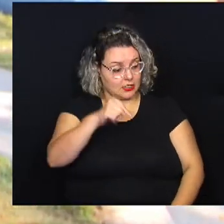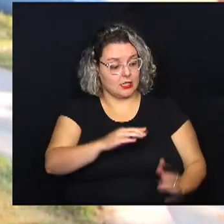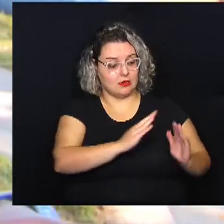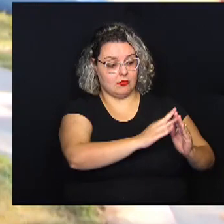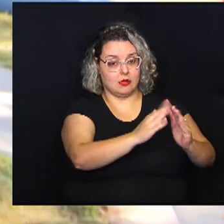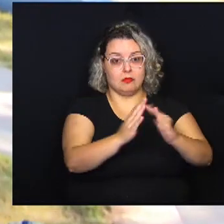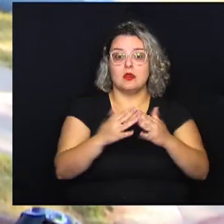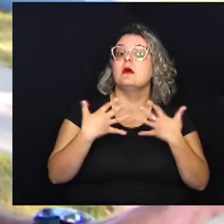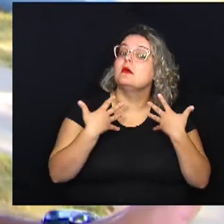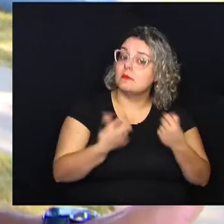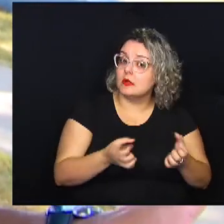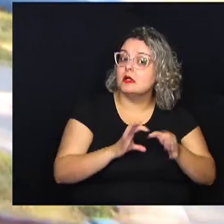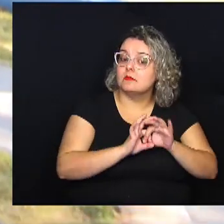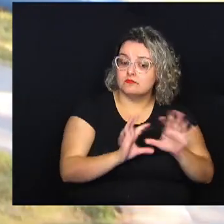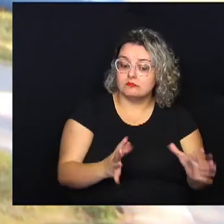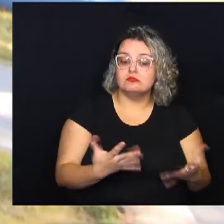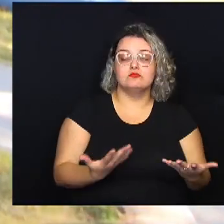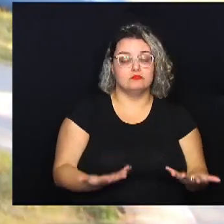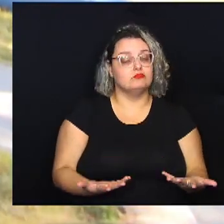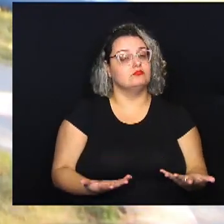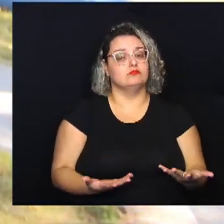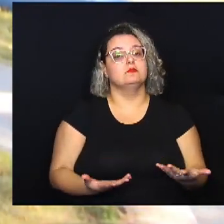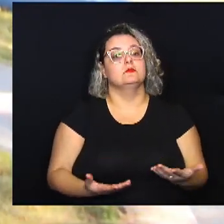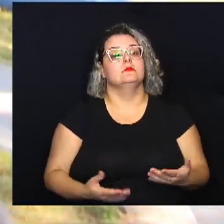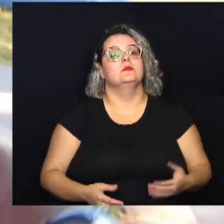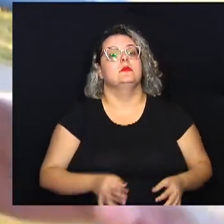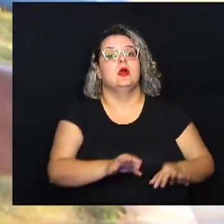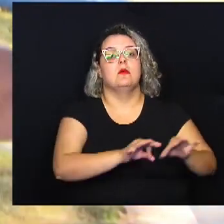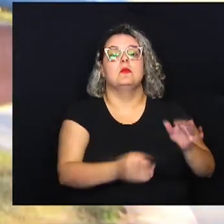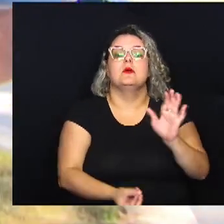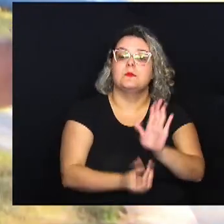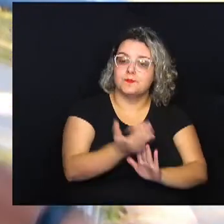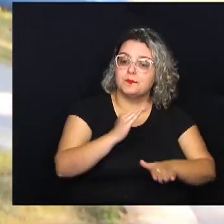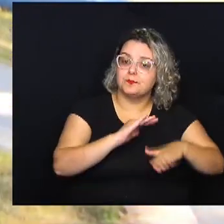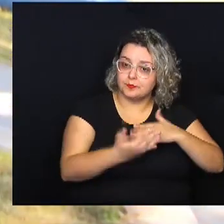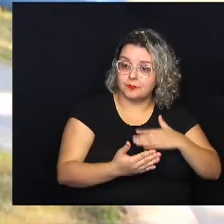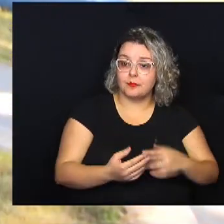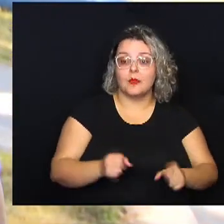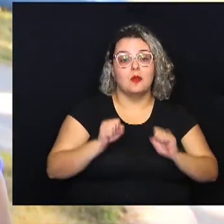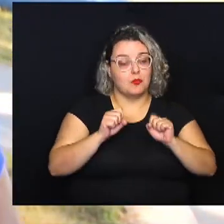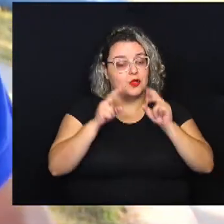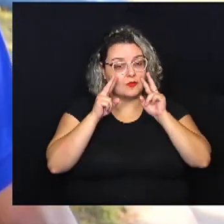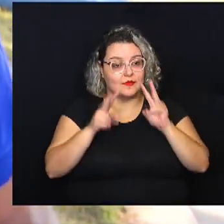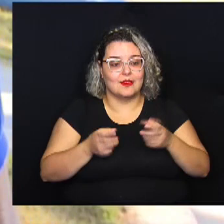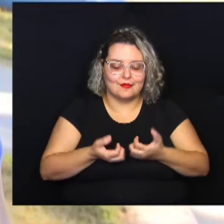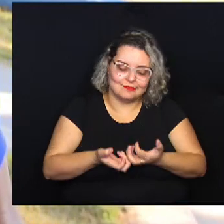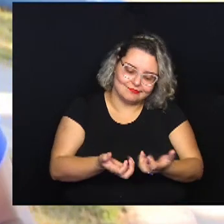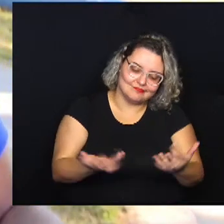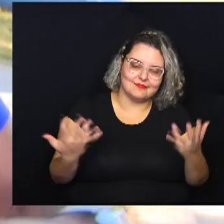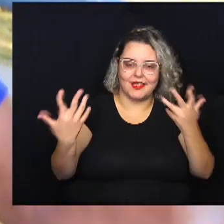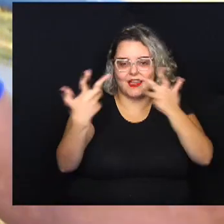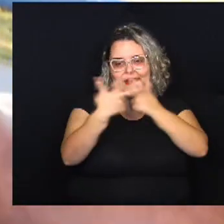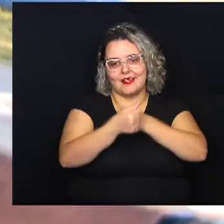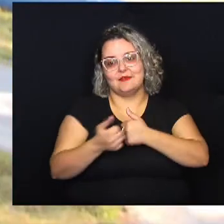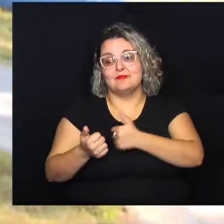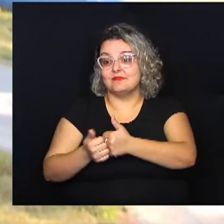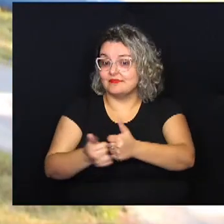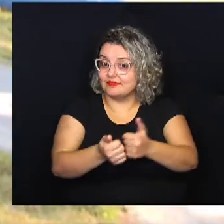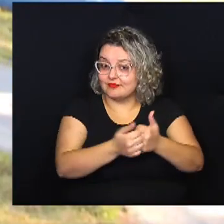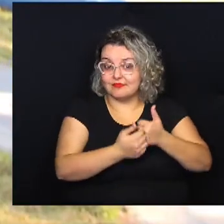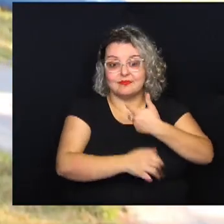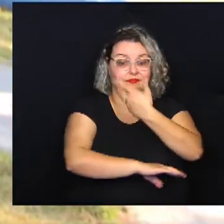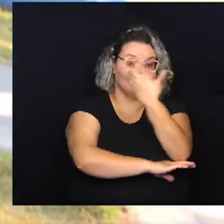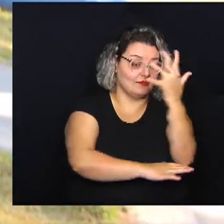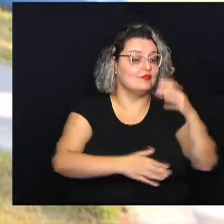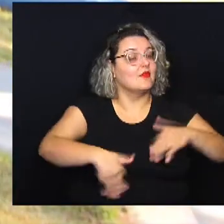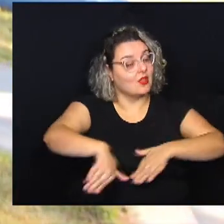permitiram, aceitaram este projeto ser implantado aqui no Jardim Nova Europa. Vocês podem ver que é um gramado maravilhoso, em volta são tudo ruas